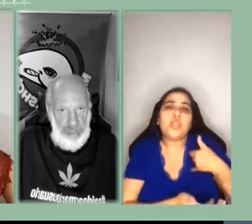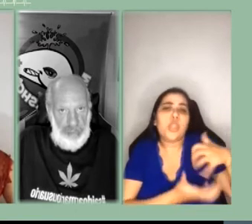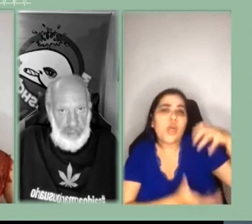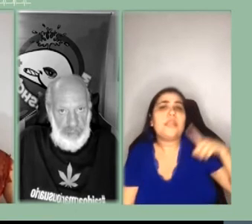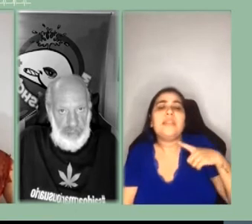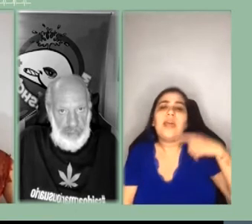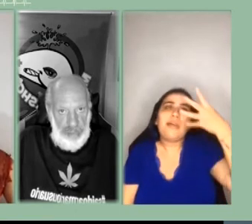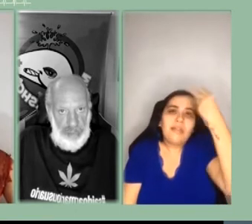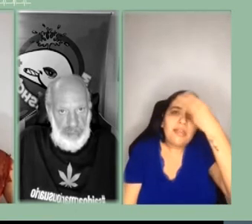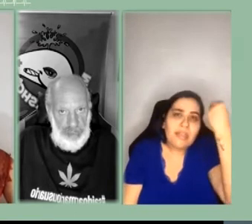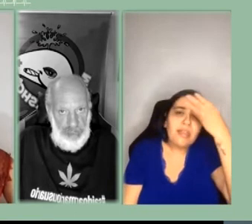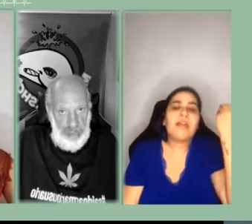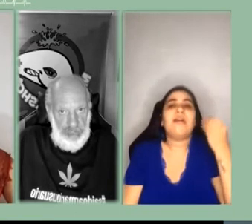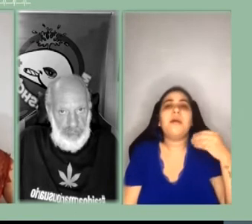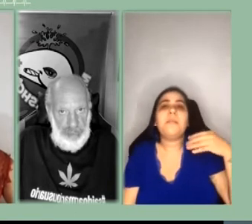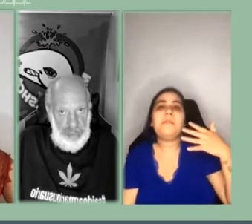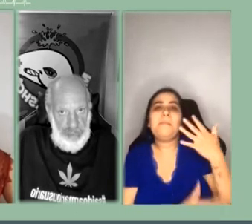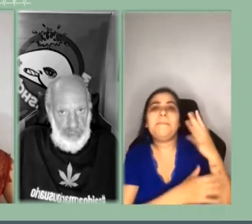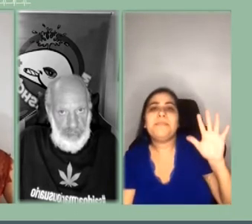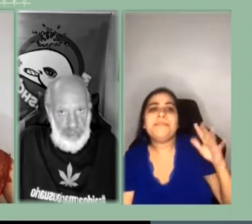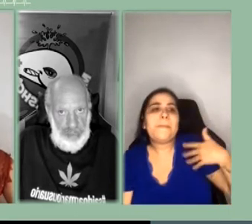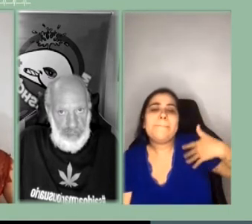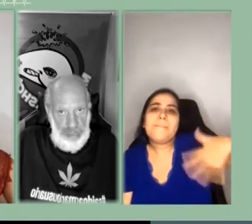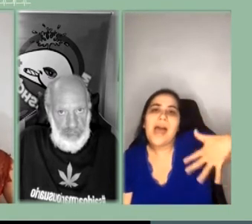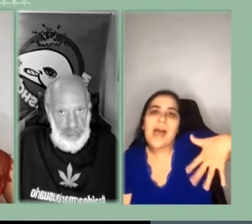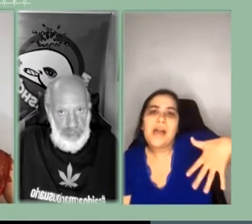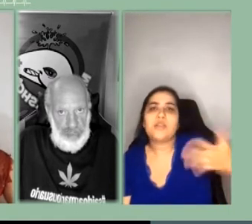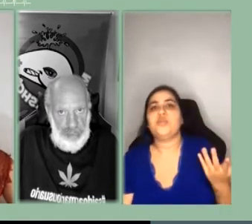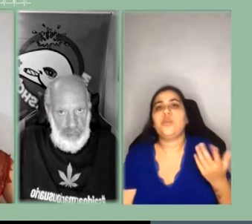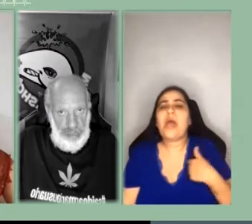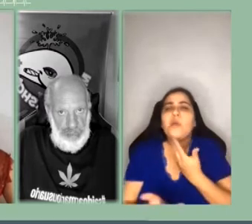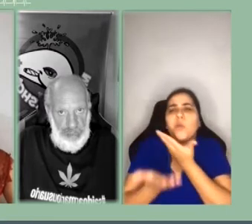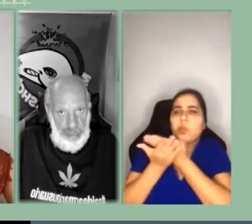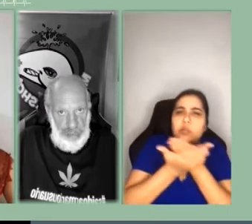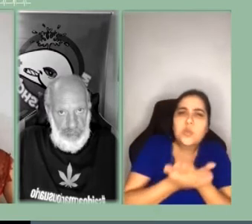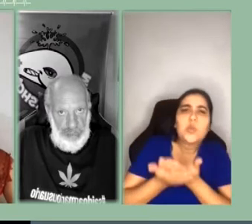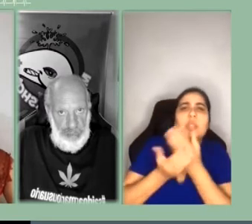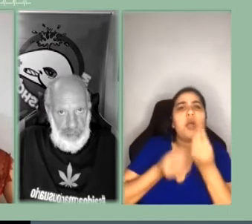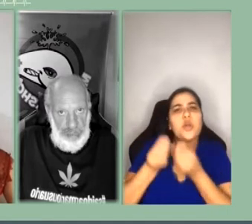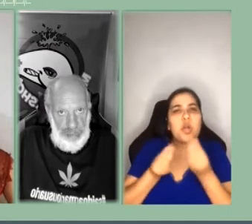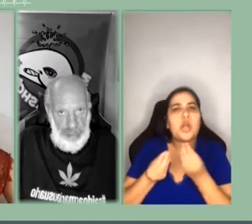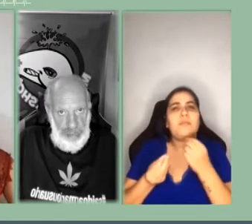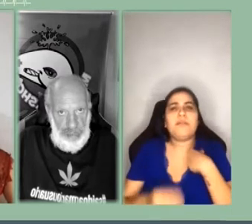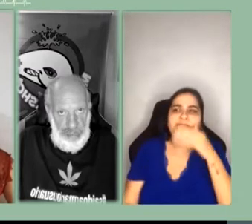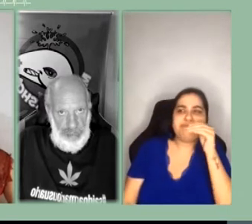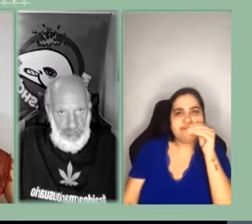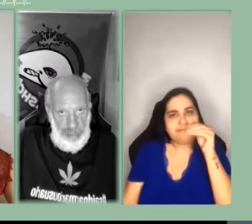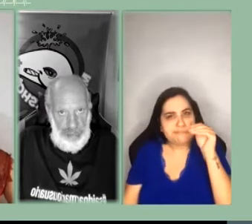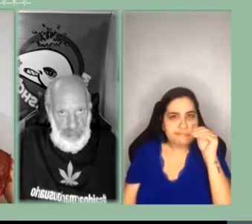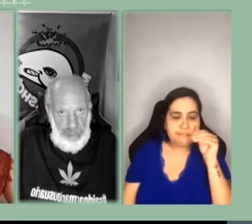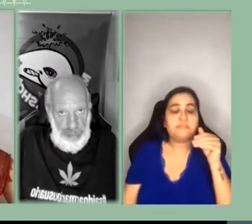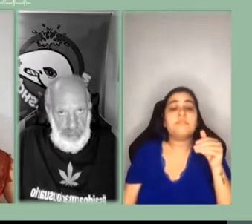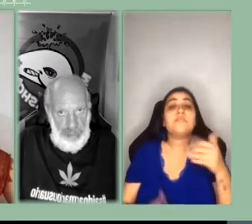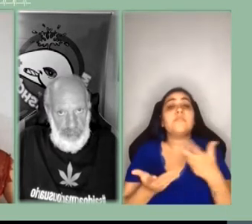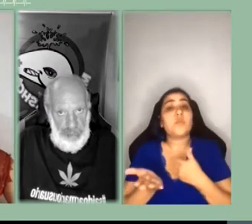Então, assim, eu comecei a estudar esse lado, mais por curiosidade mesmo, e, assim,